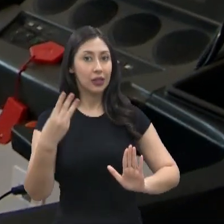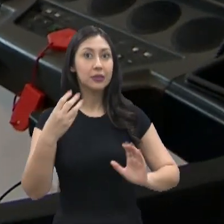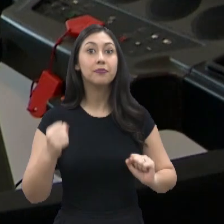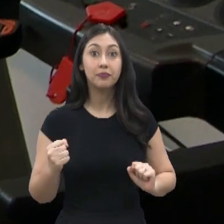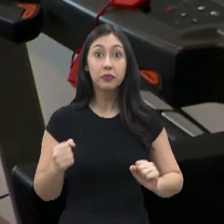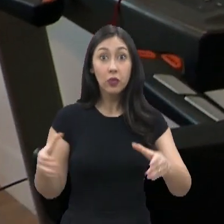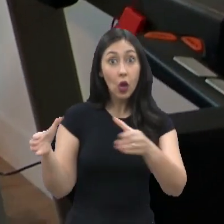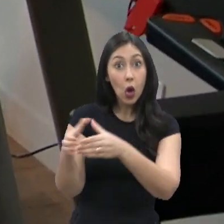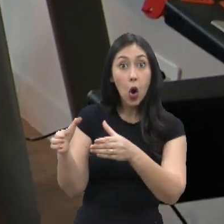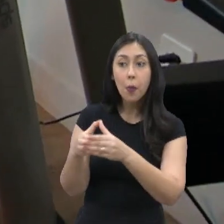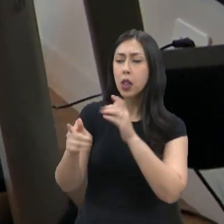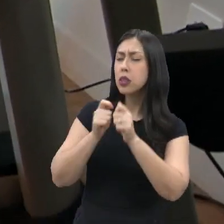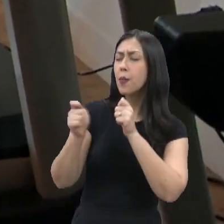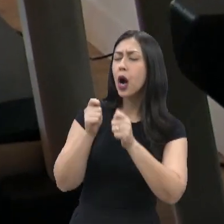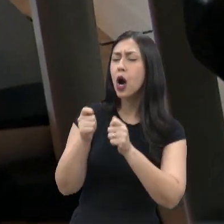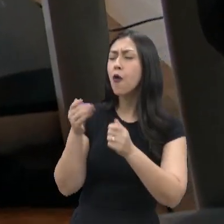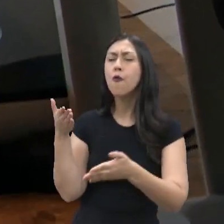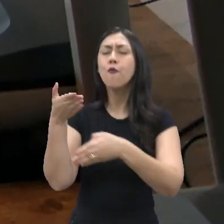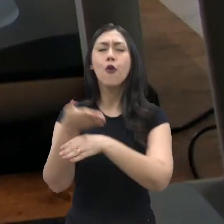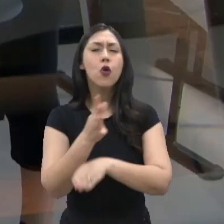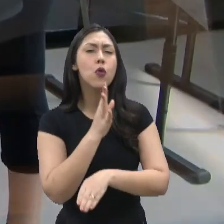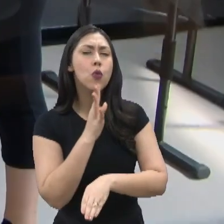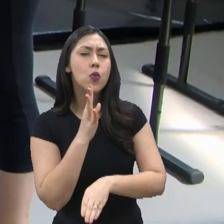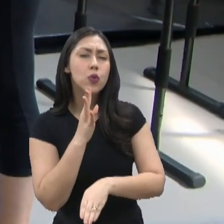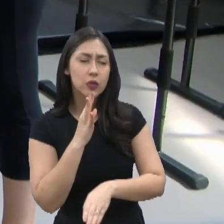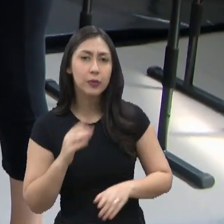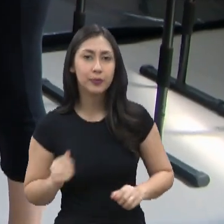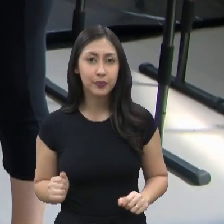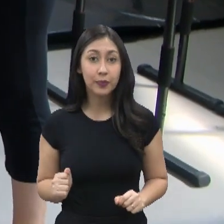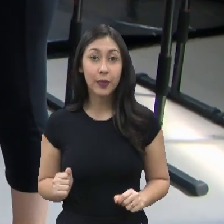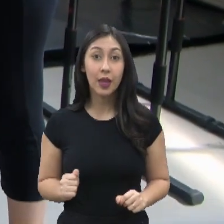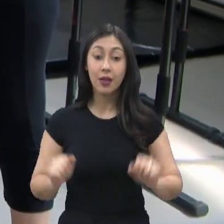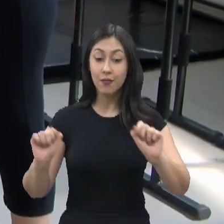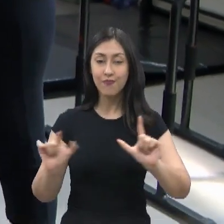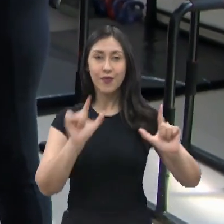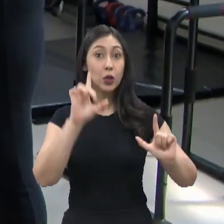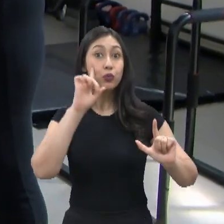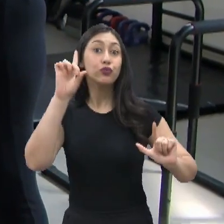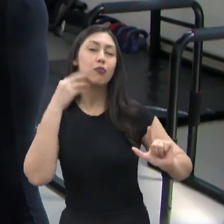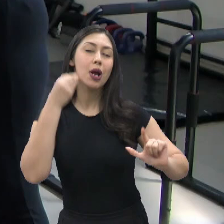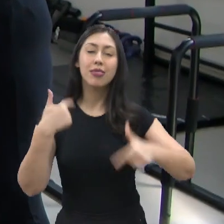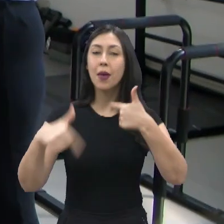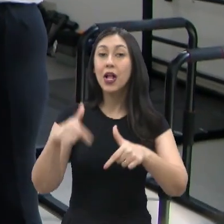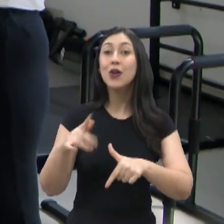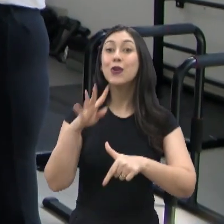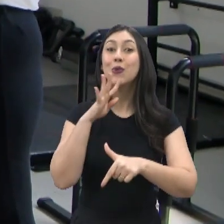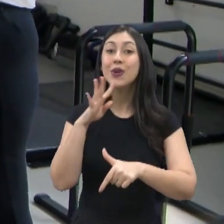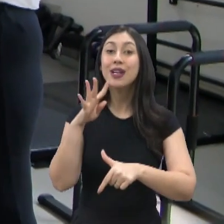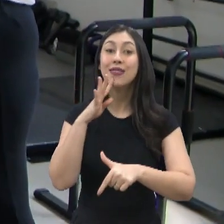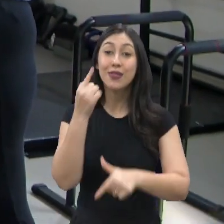foi saber como está sendo a procura por esses equipamentos. E no quadro Job do Dia, fomos conhecer a modalidade